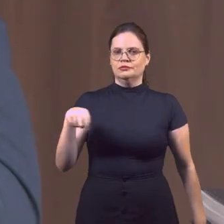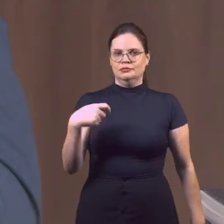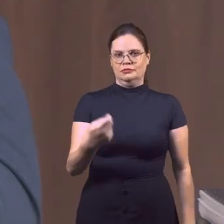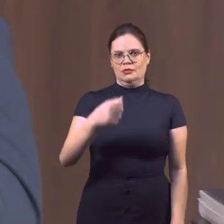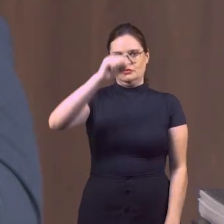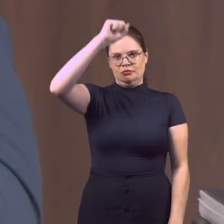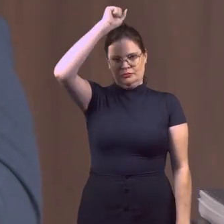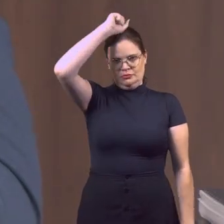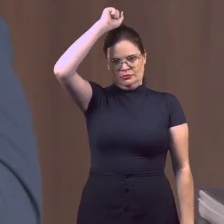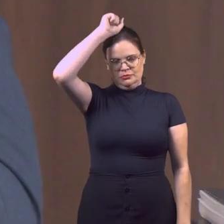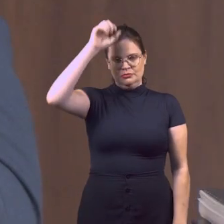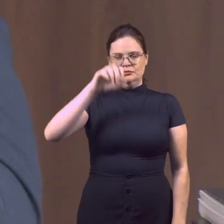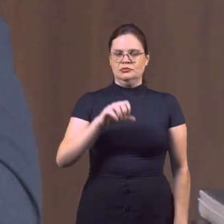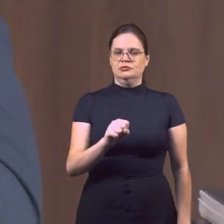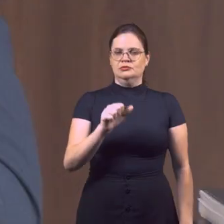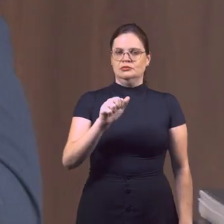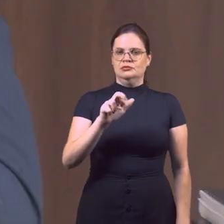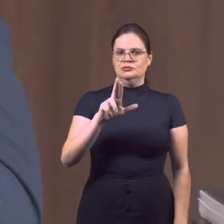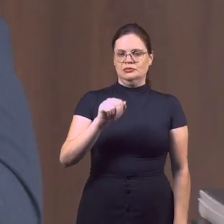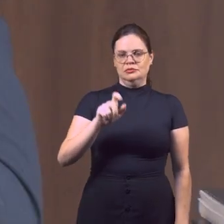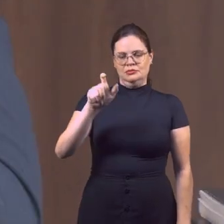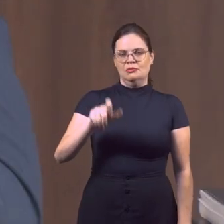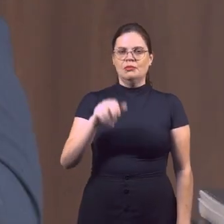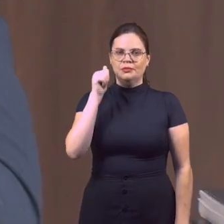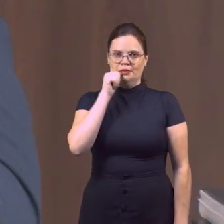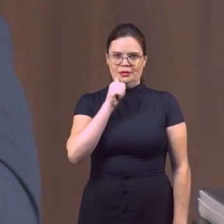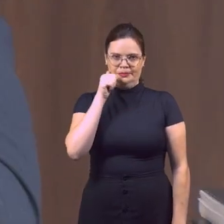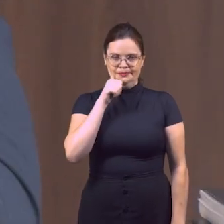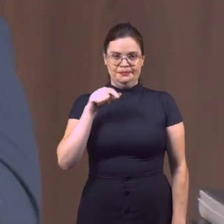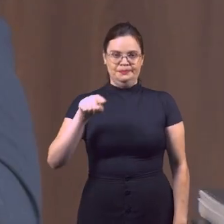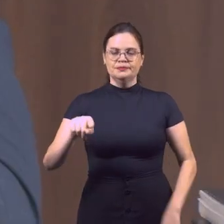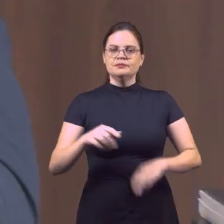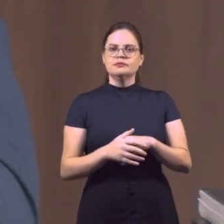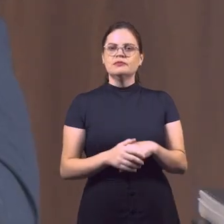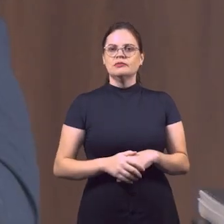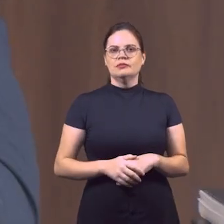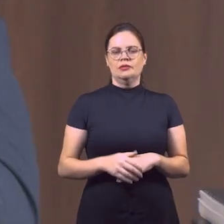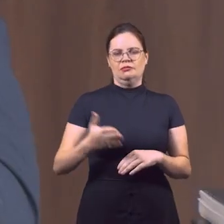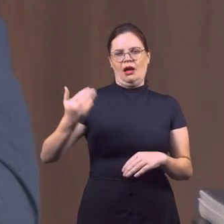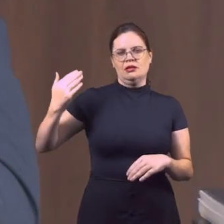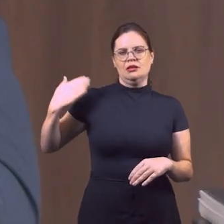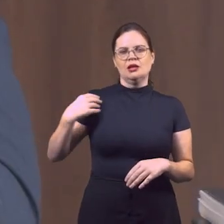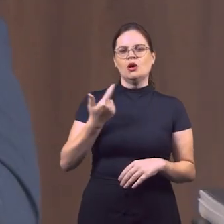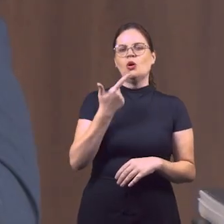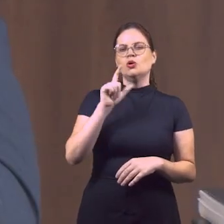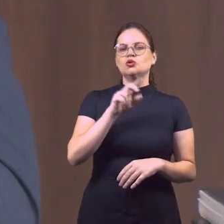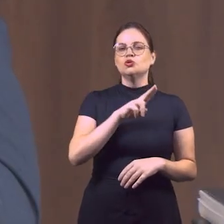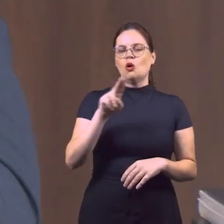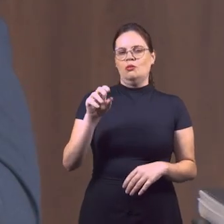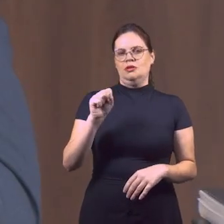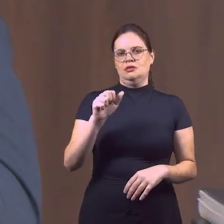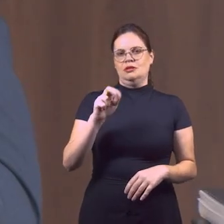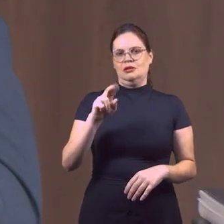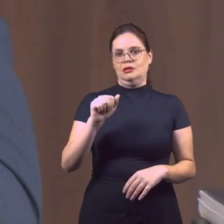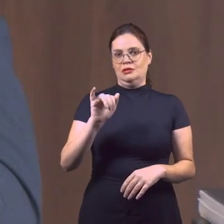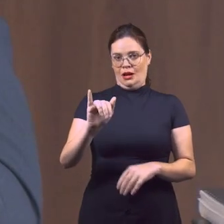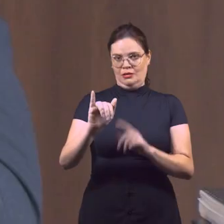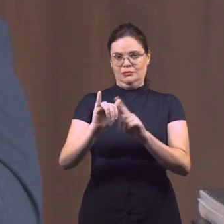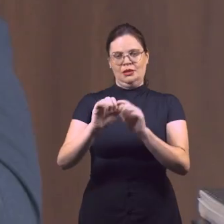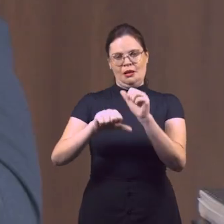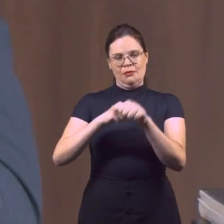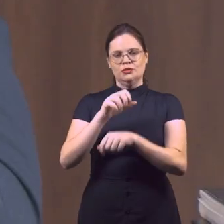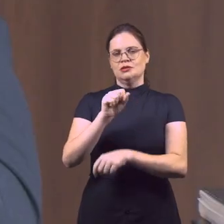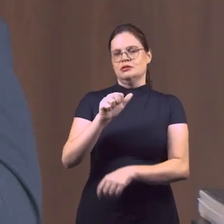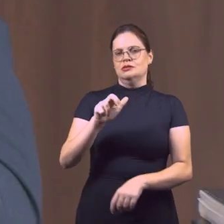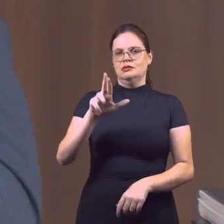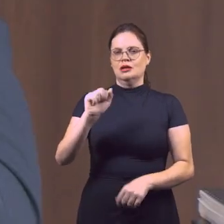Sara, que também teve o seu nome mudado por Deus, como seu esposo Abraão. Ela